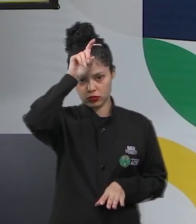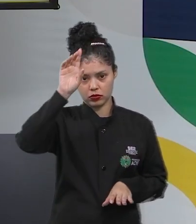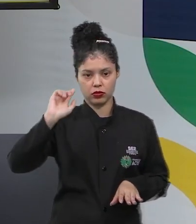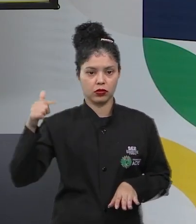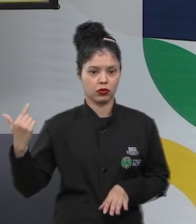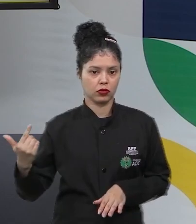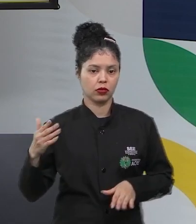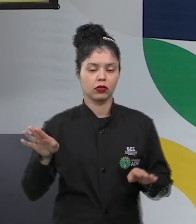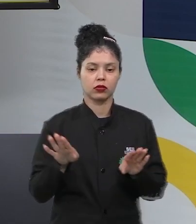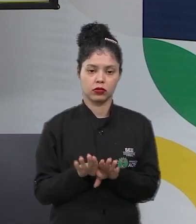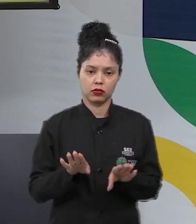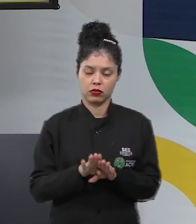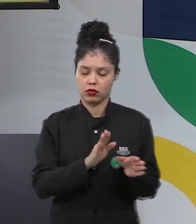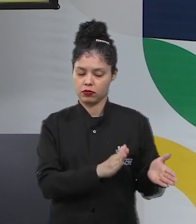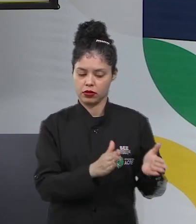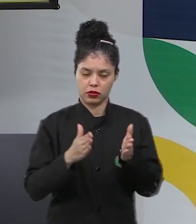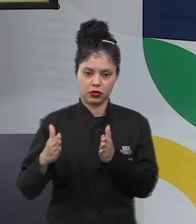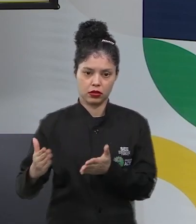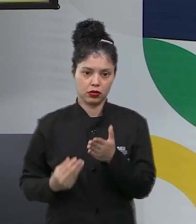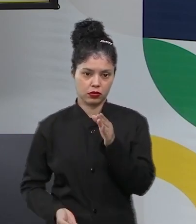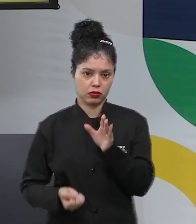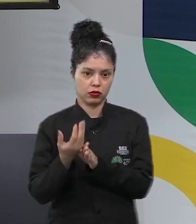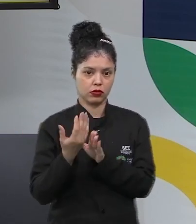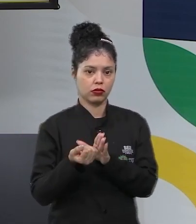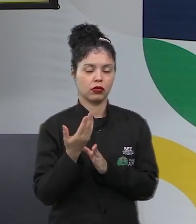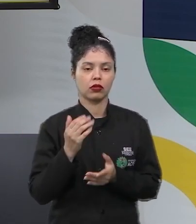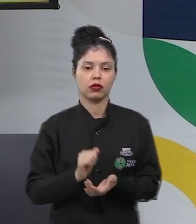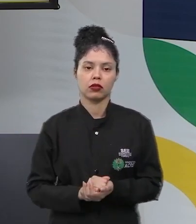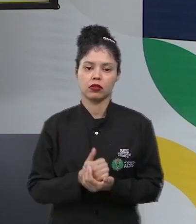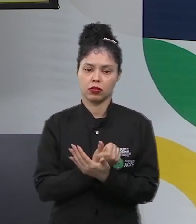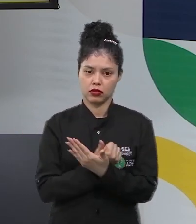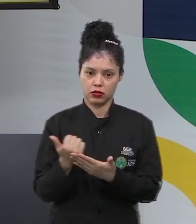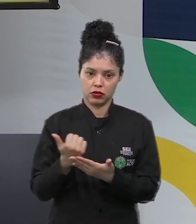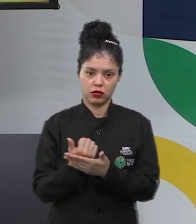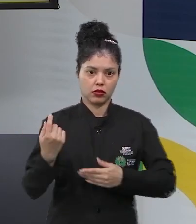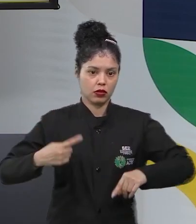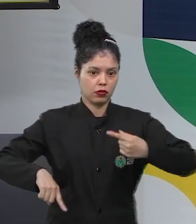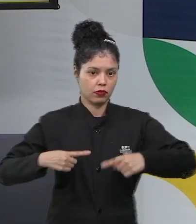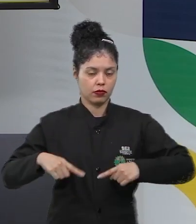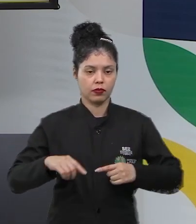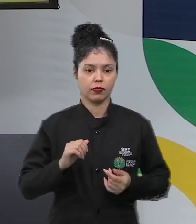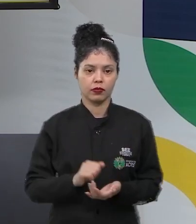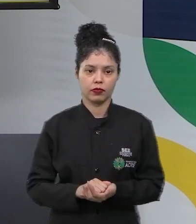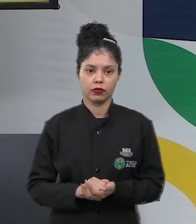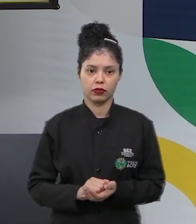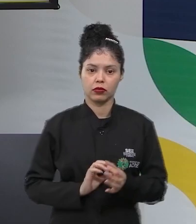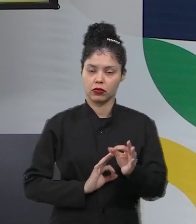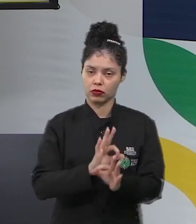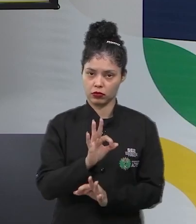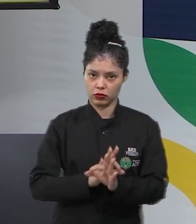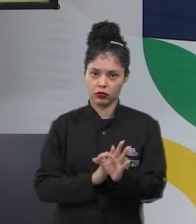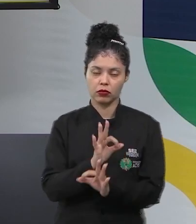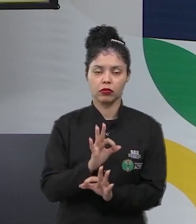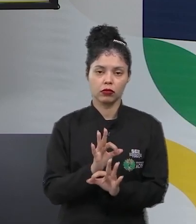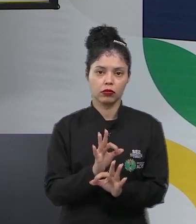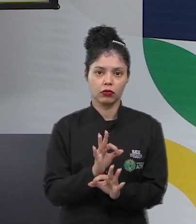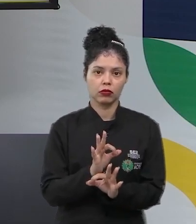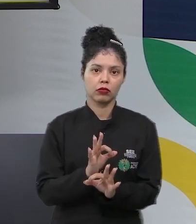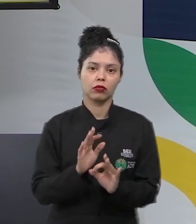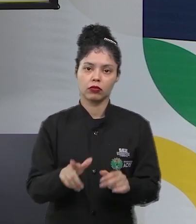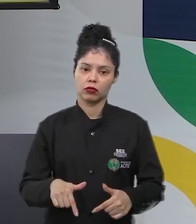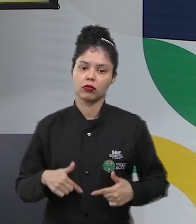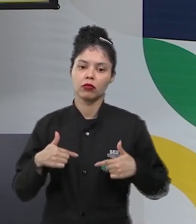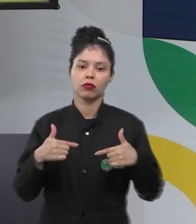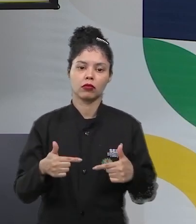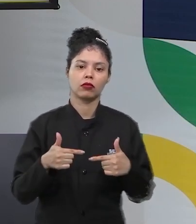tantos movimentos passaram a surgir, atuando politicamente de forma organizada para